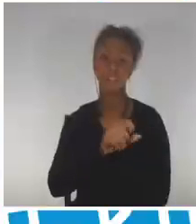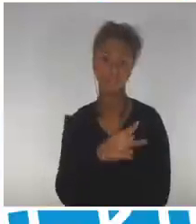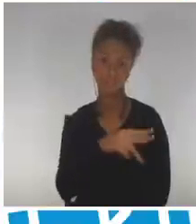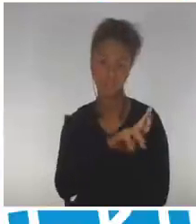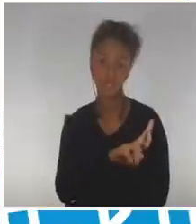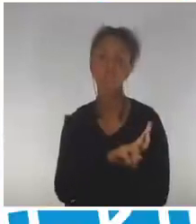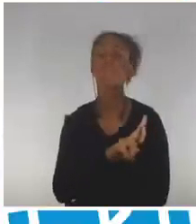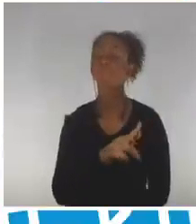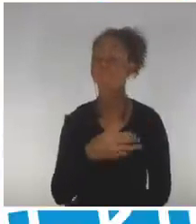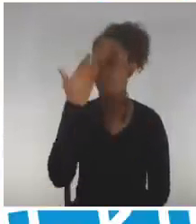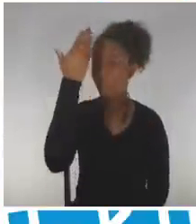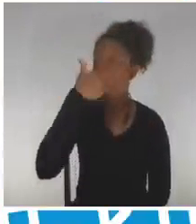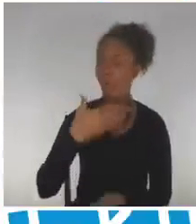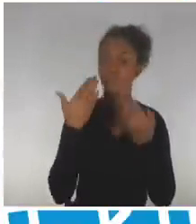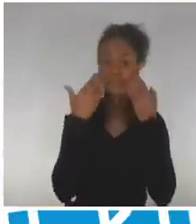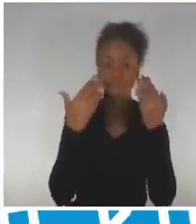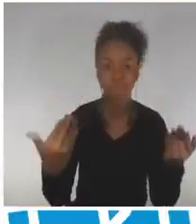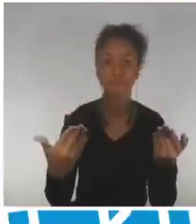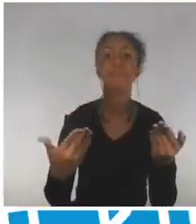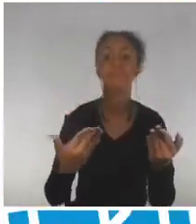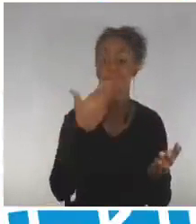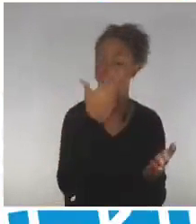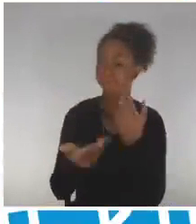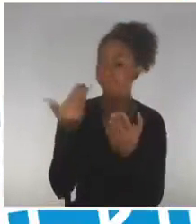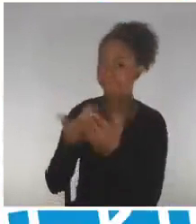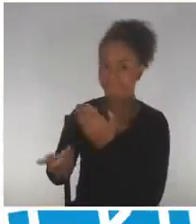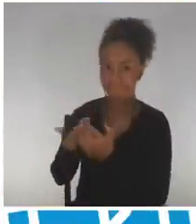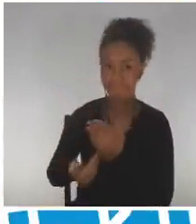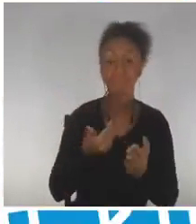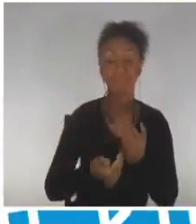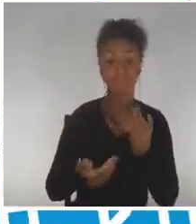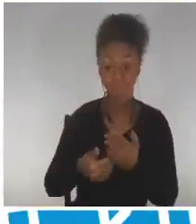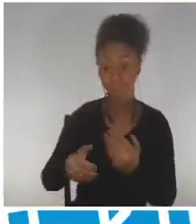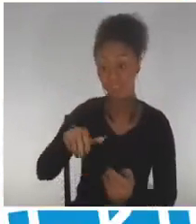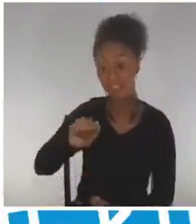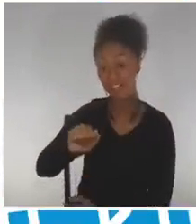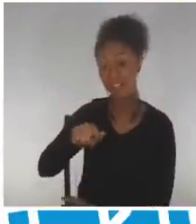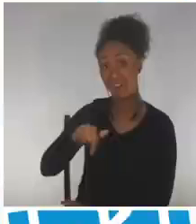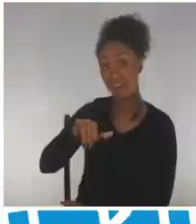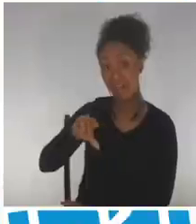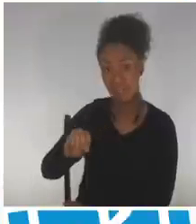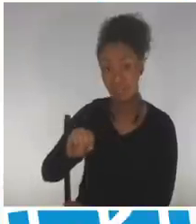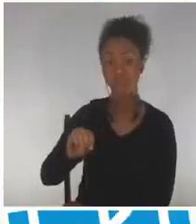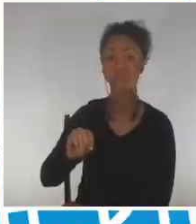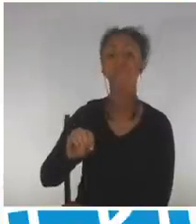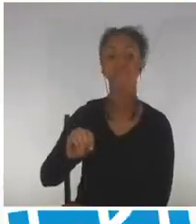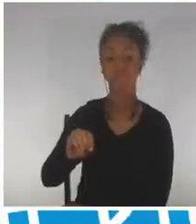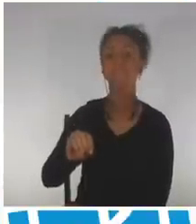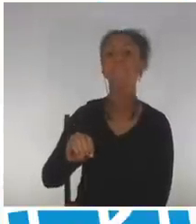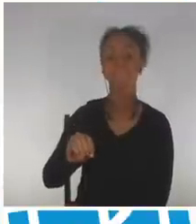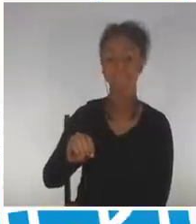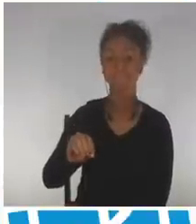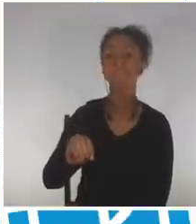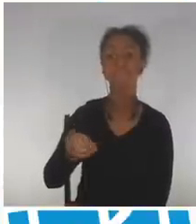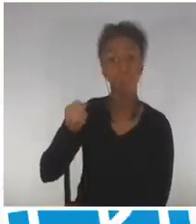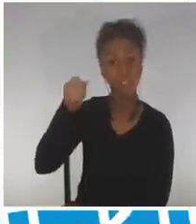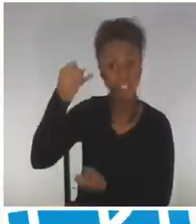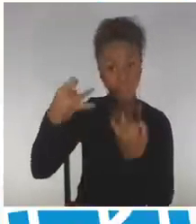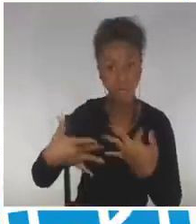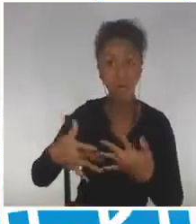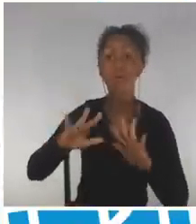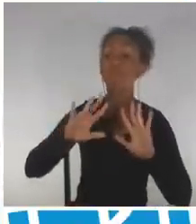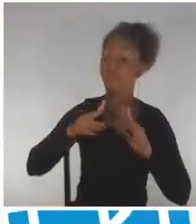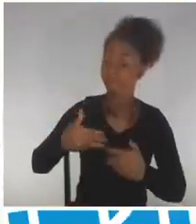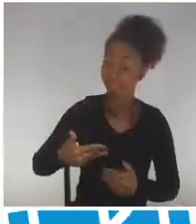enormes. O Alessio lembrou bem que esse resultado de muita queda de aprendizagem vai afetar os professores